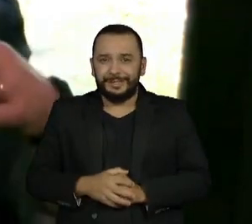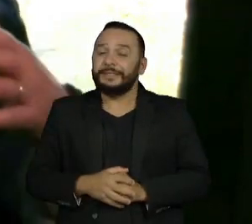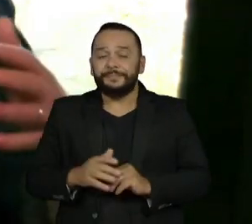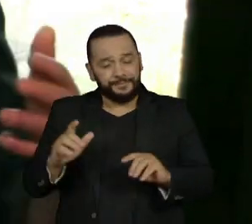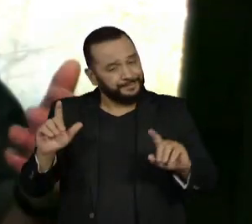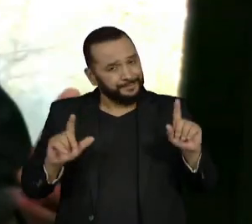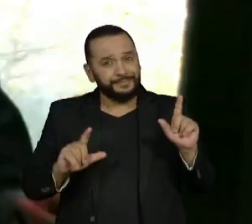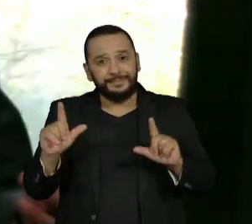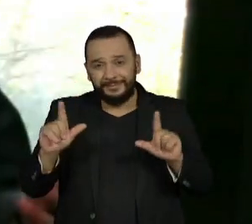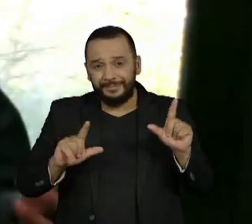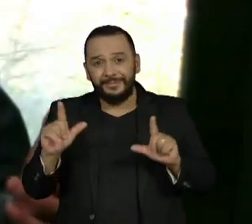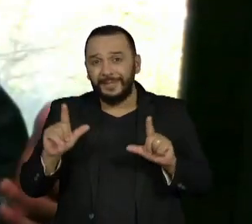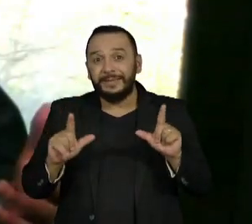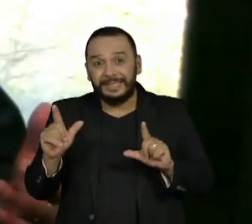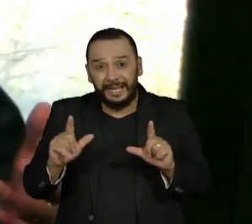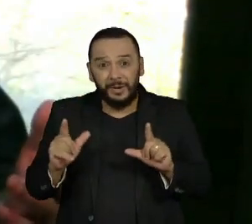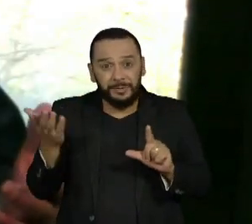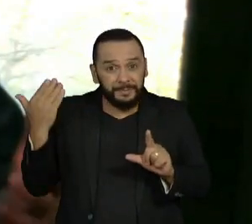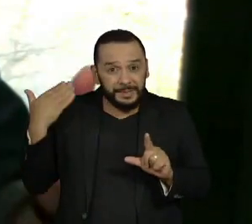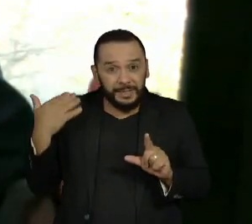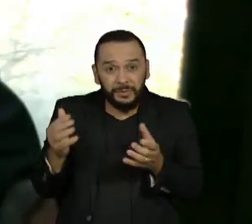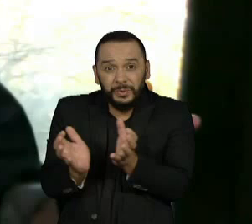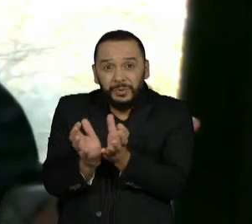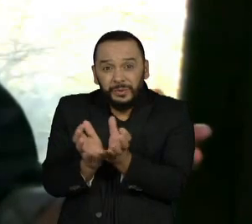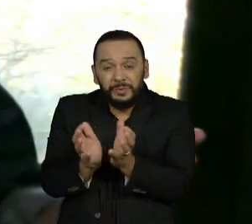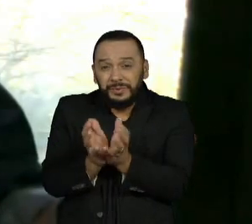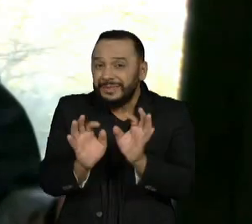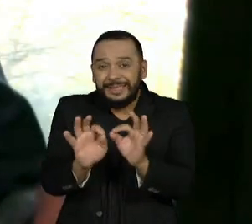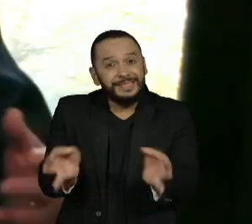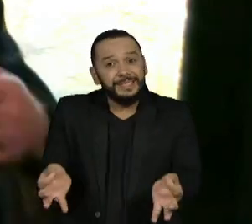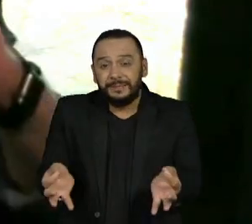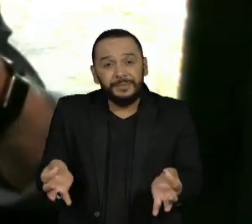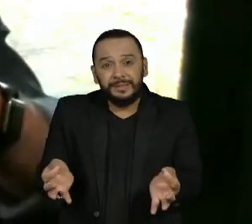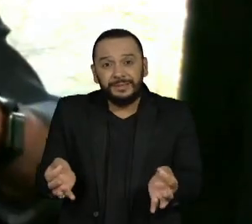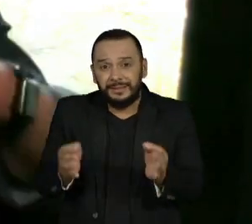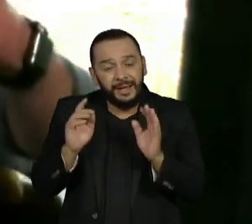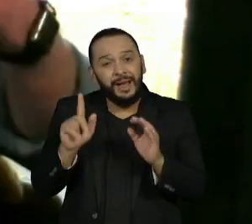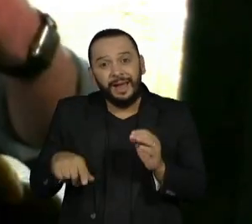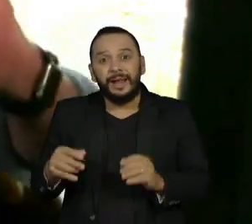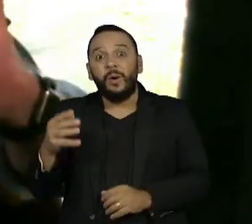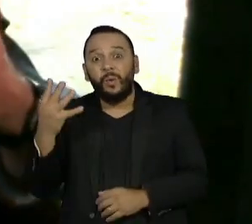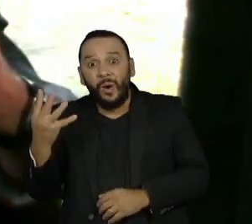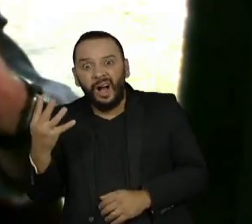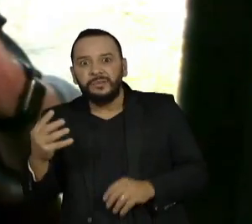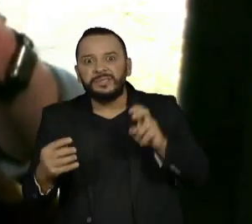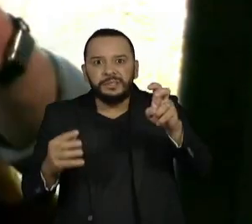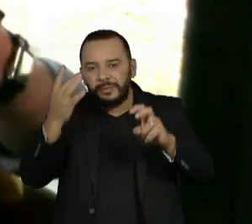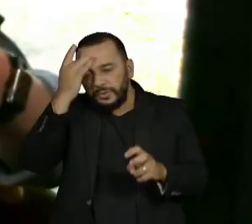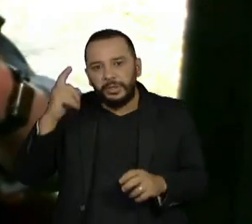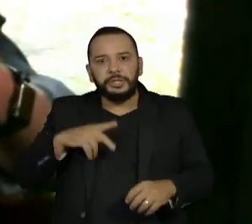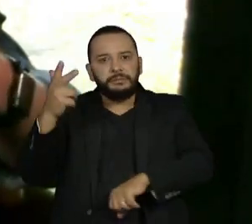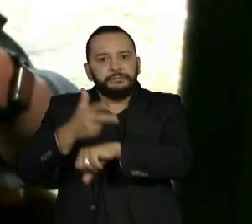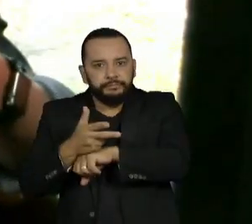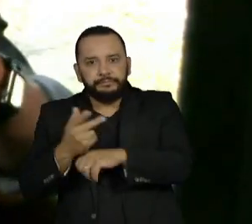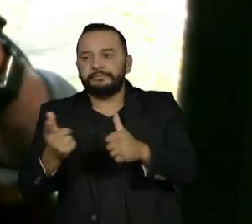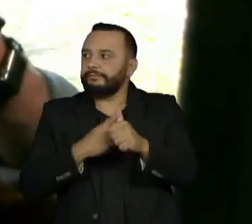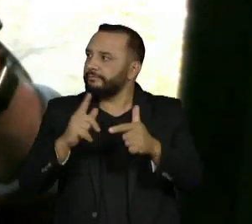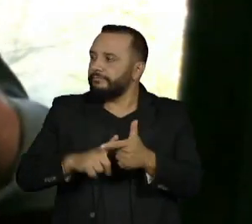televisão, uma equipe simples, eram 4 ou 5. Era cinegrafista,